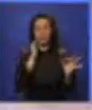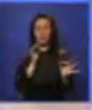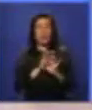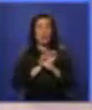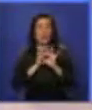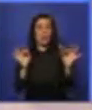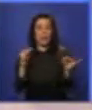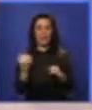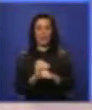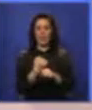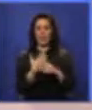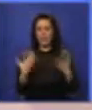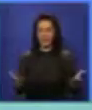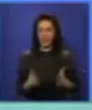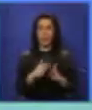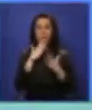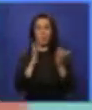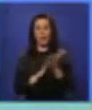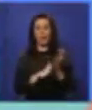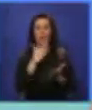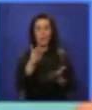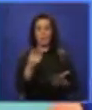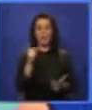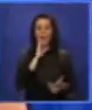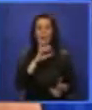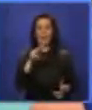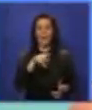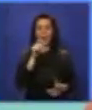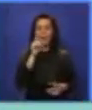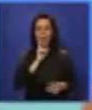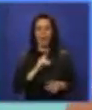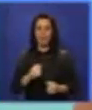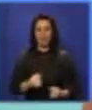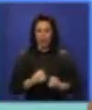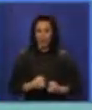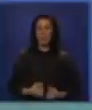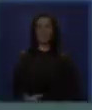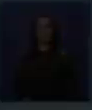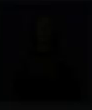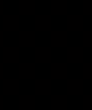excelente trabalho. Um grande aplauso para a Carla, que é uma mulher de armas.